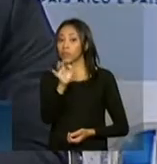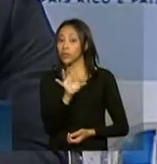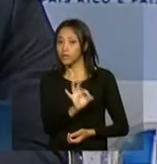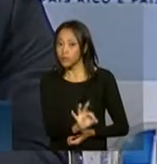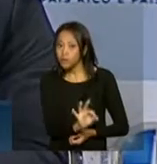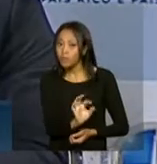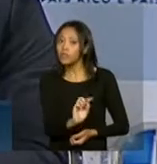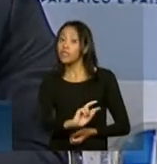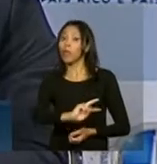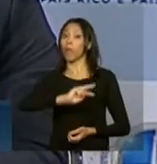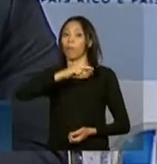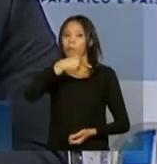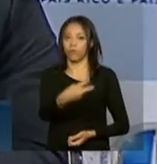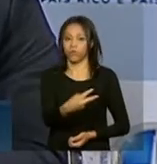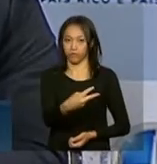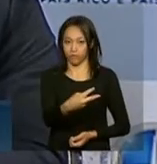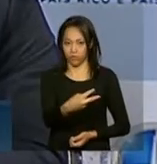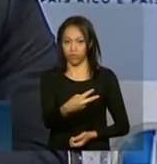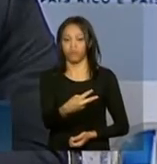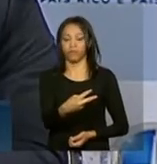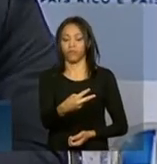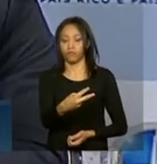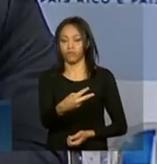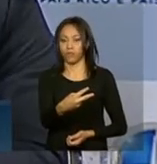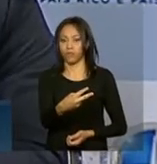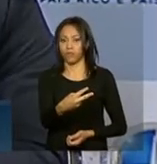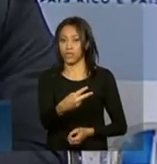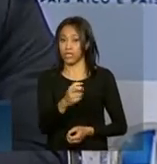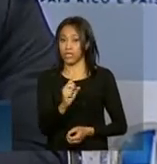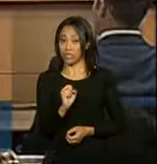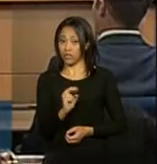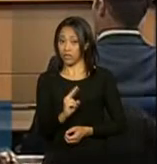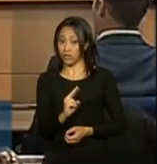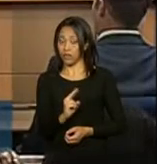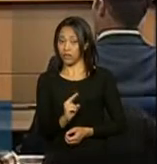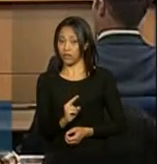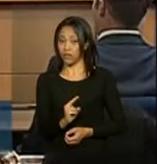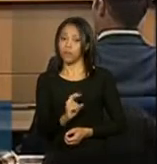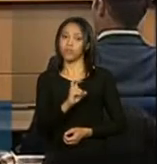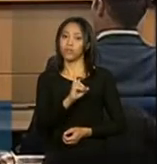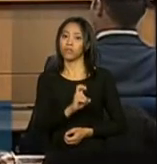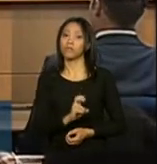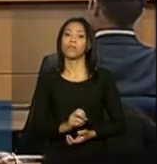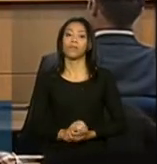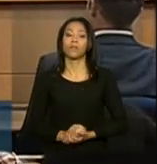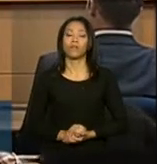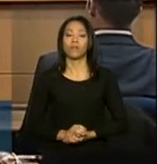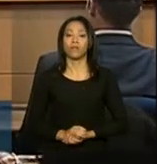0,77% de aumento. Tá? Se o aumento for 5, 6...